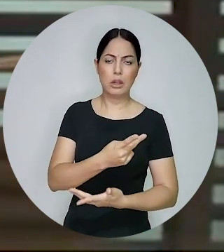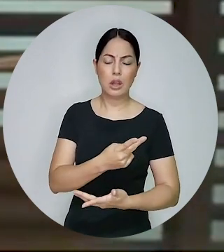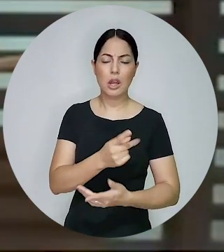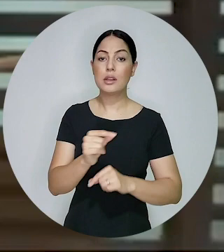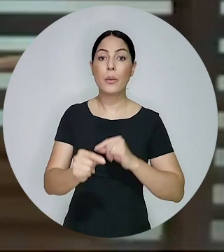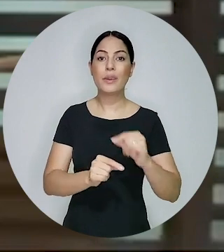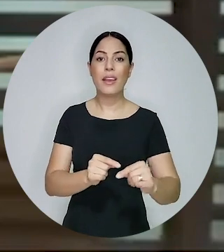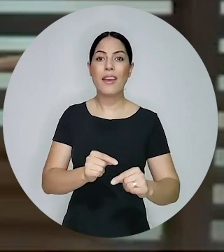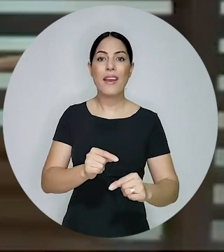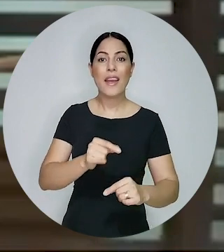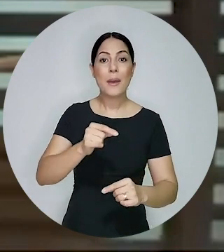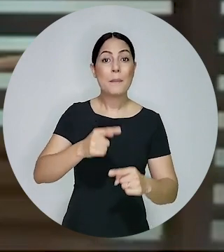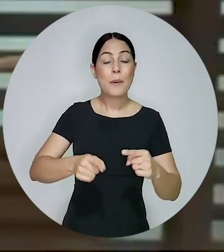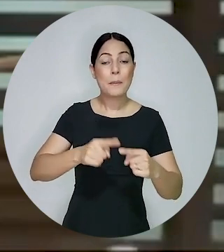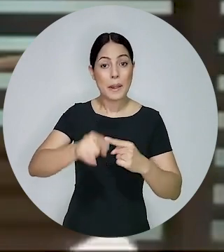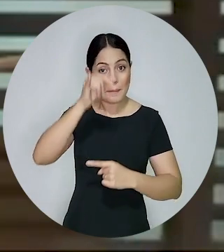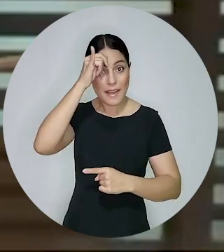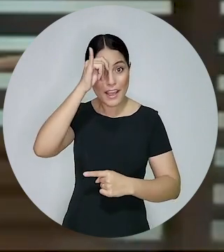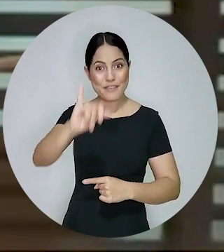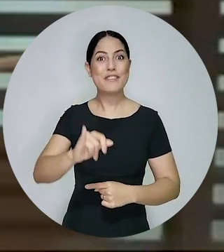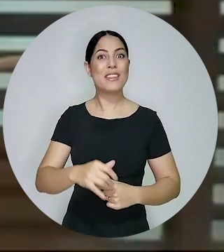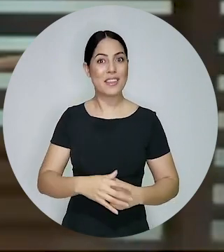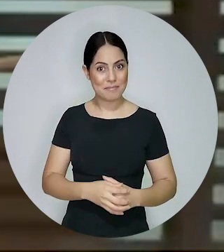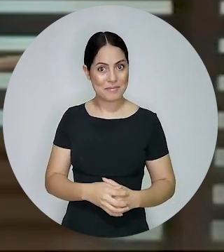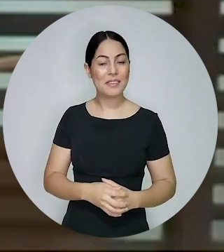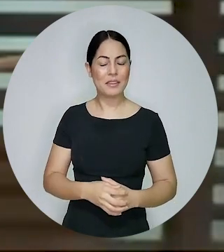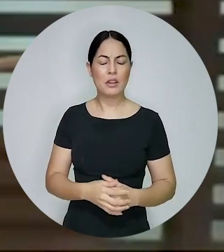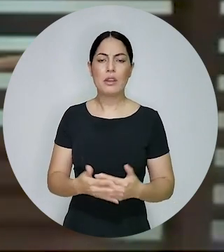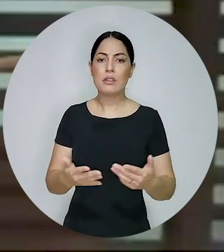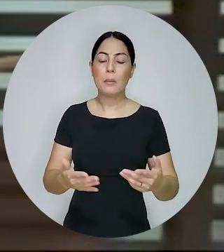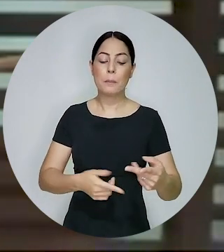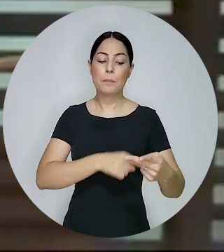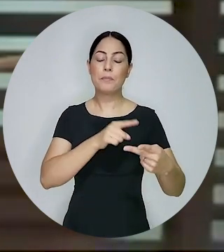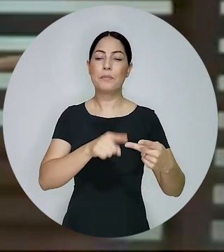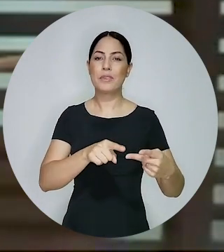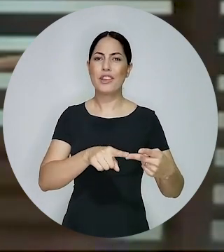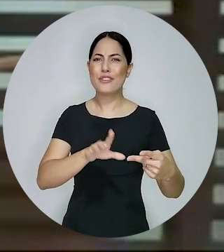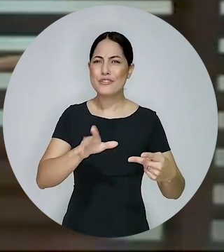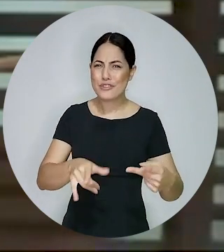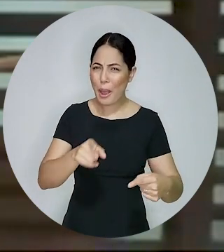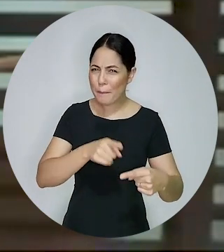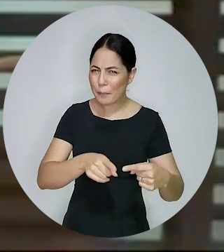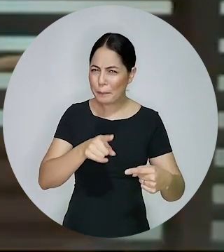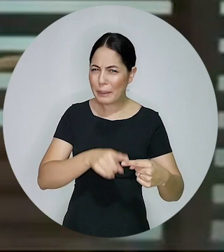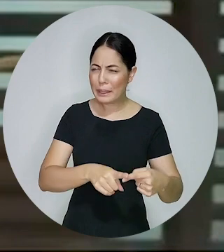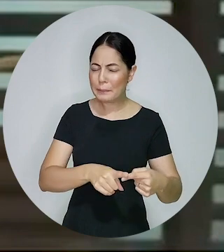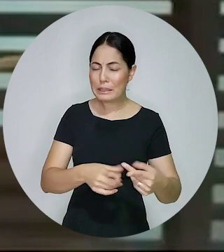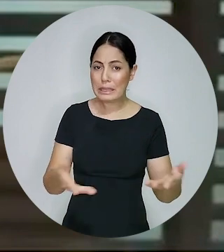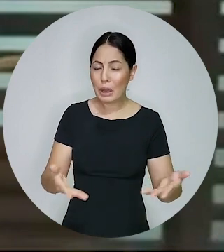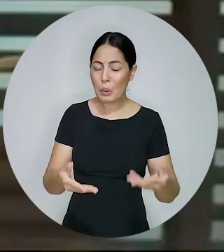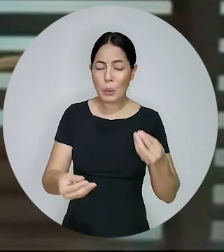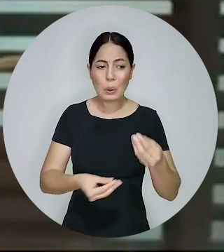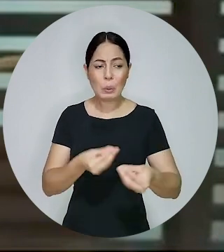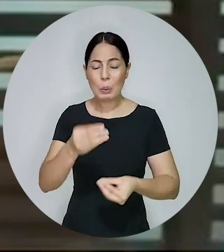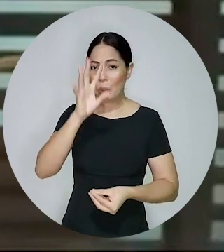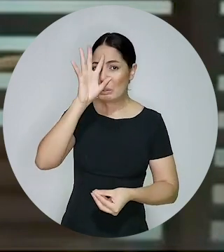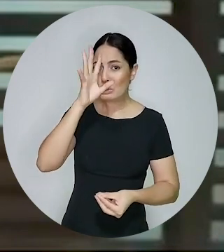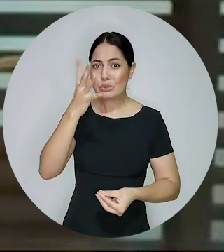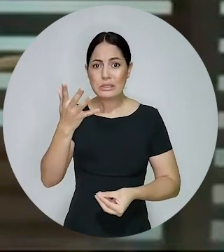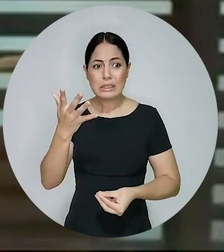antes do conflito, ou seja, uma atuação preventiva, uma atuação que evita o conflito, uma